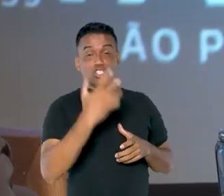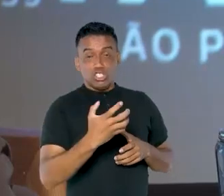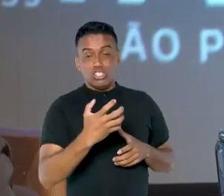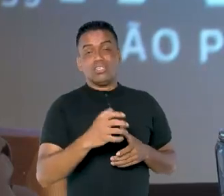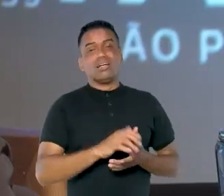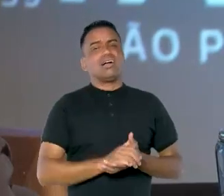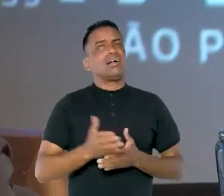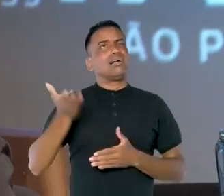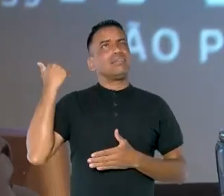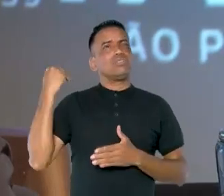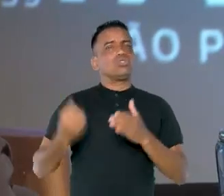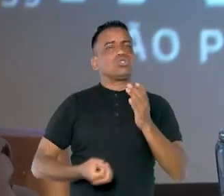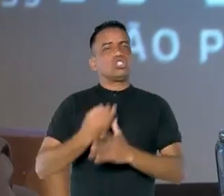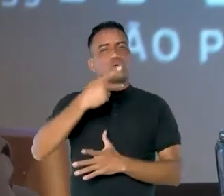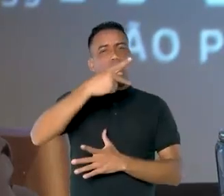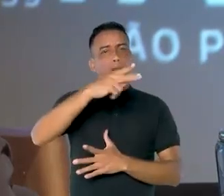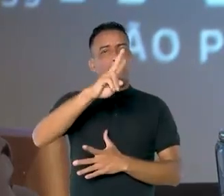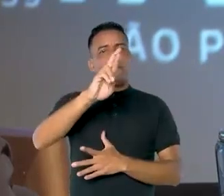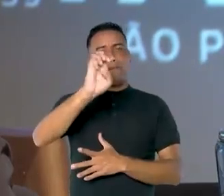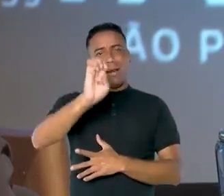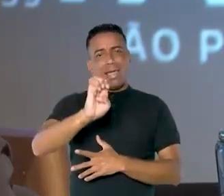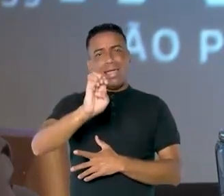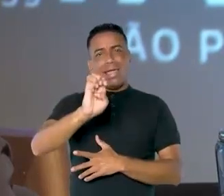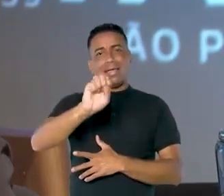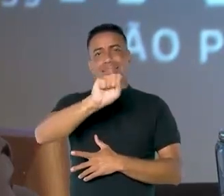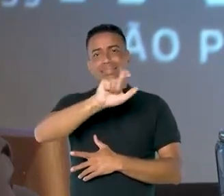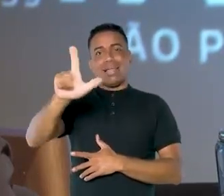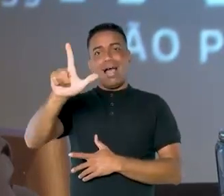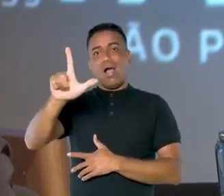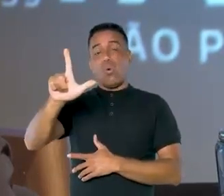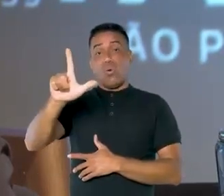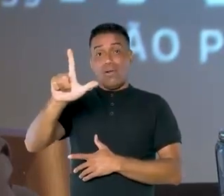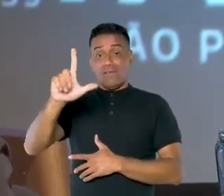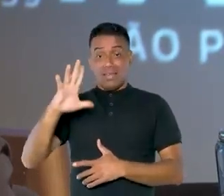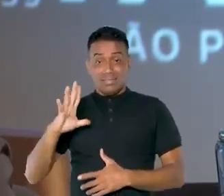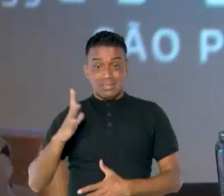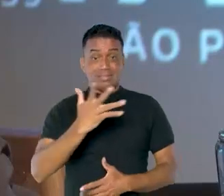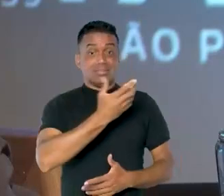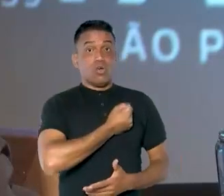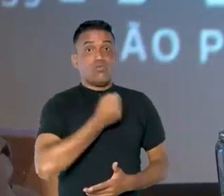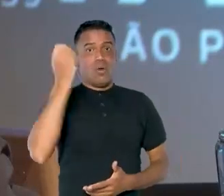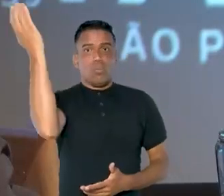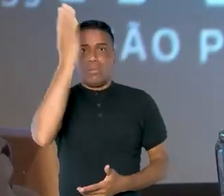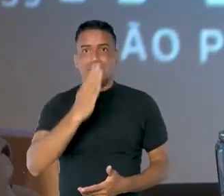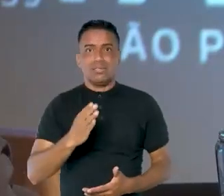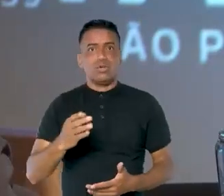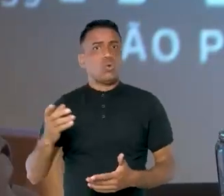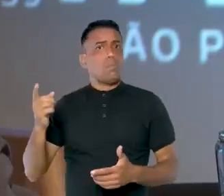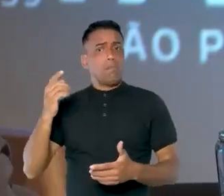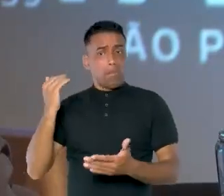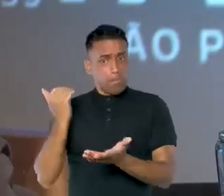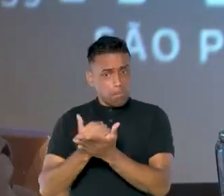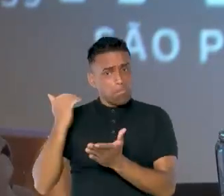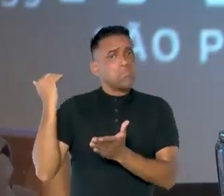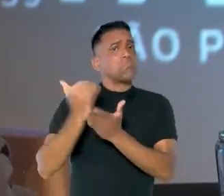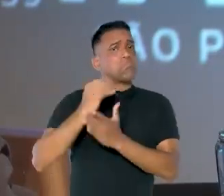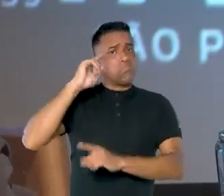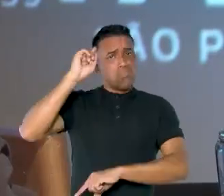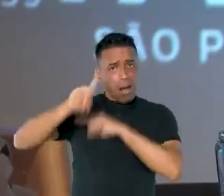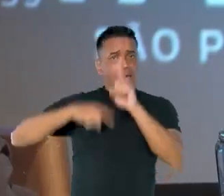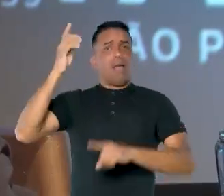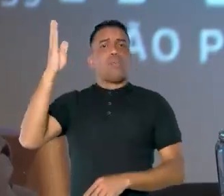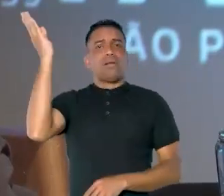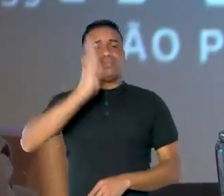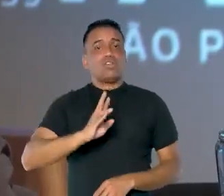pré-sal, eles diziam, o pré-sal vai salvar o Brasil, vai colocar o Brasil no primeiro mundo, o pré-sal vai resolver